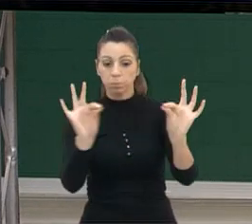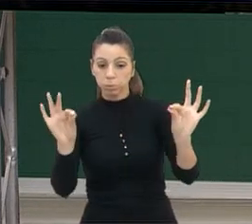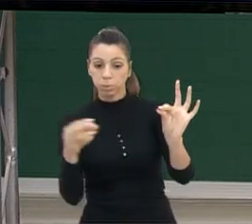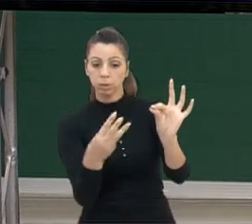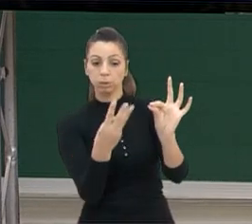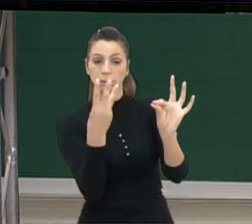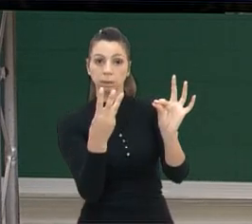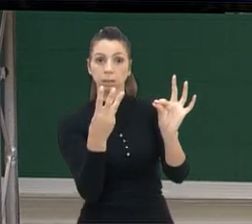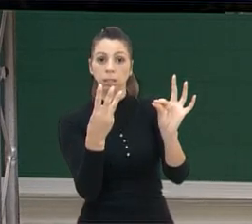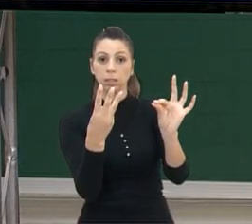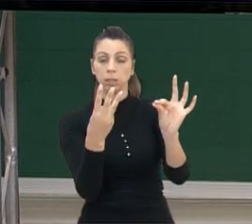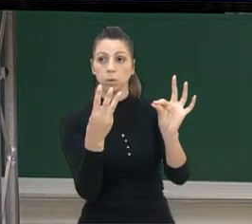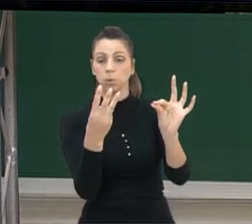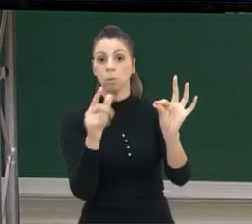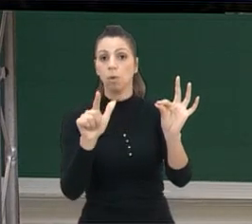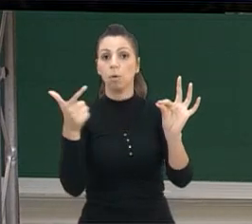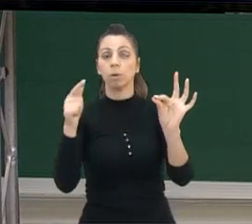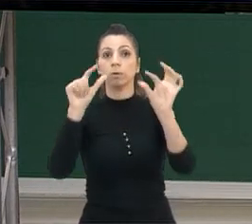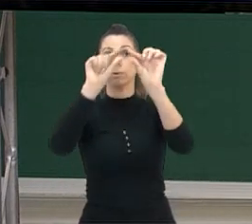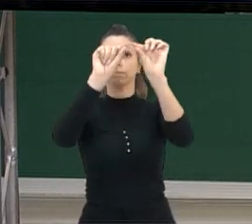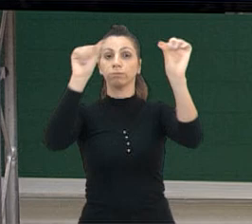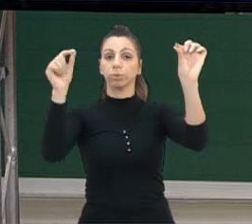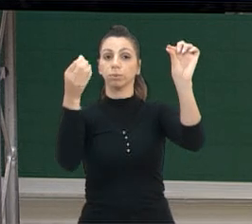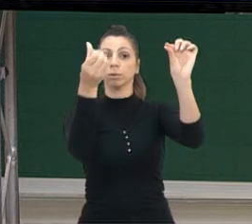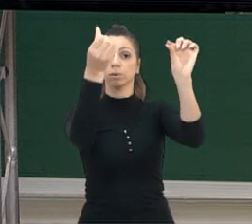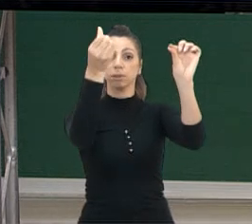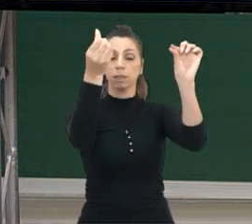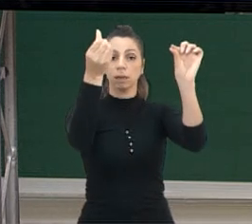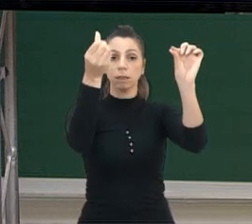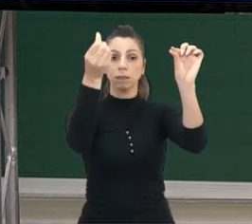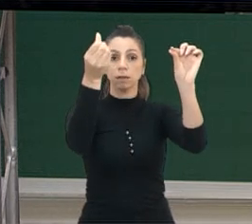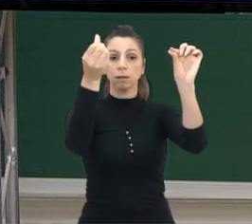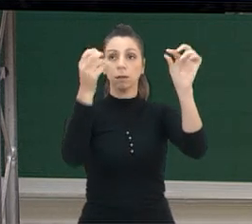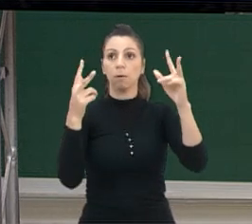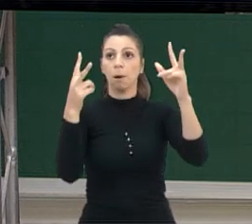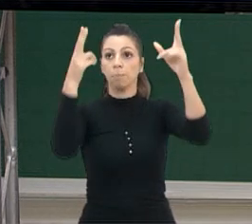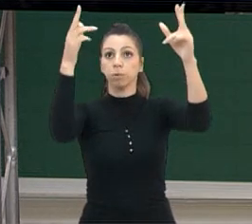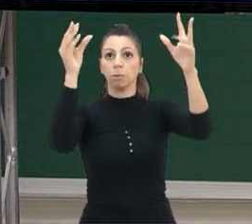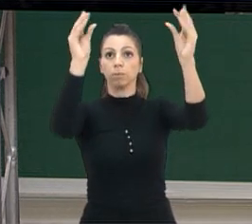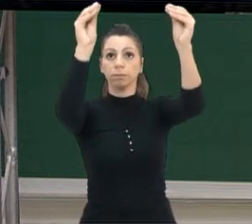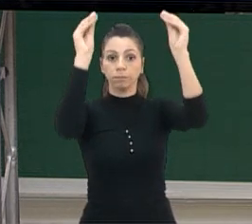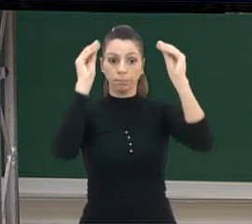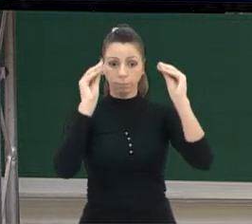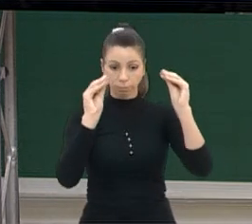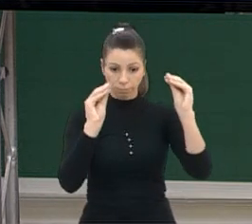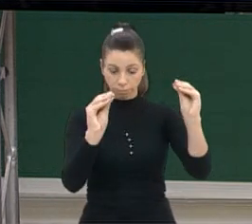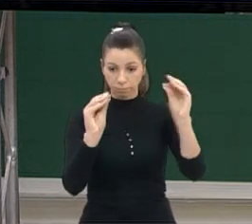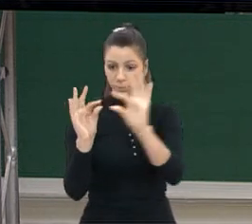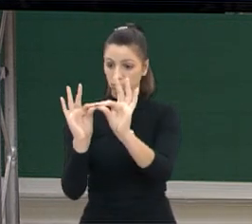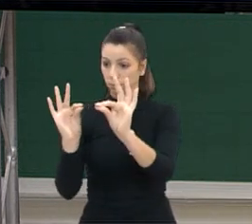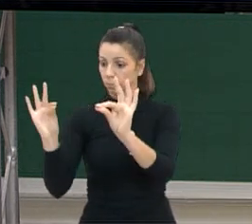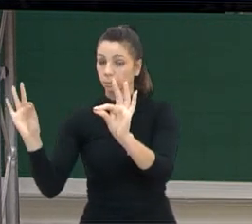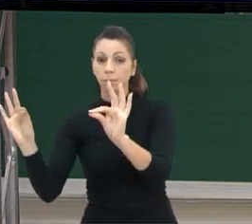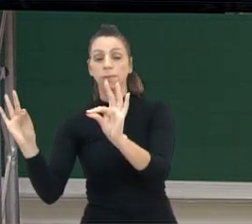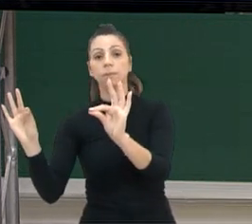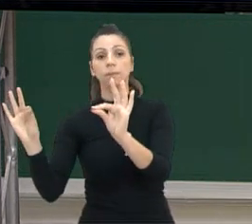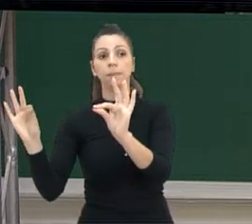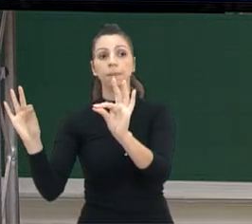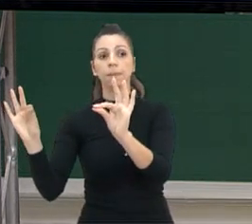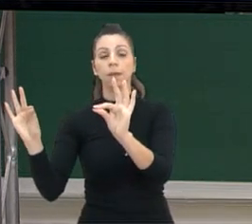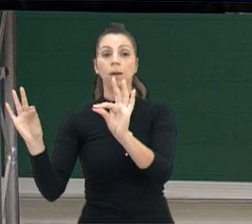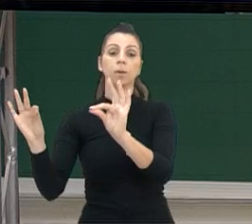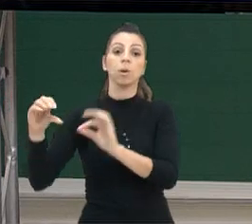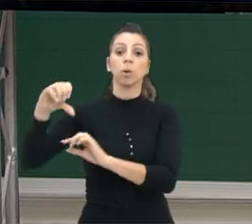um retângulo de medida 6x, juntando os dois retângulozinhos, você tem um retângulo do quê? Com largura x e comprimento 3 mais